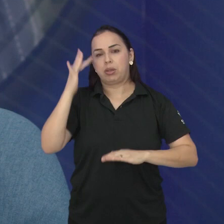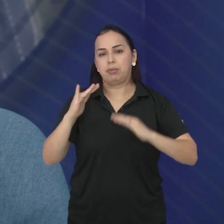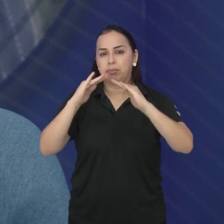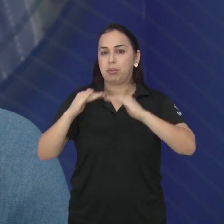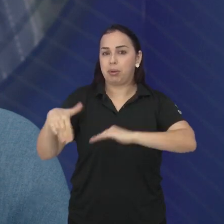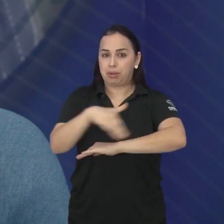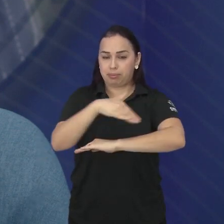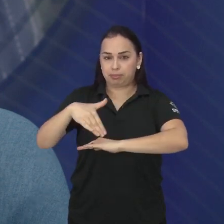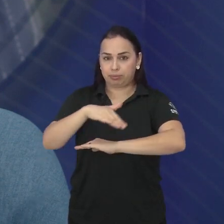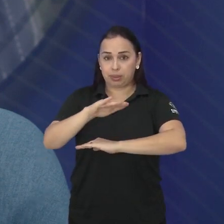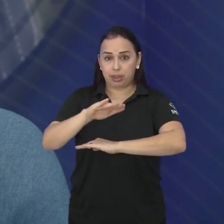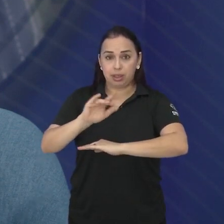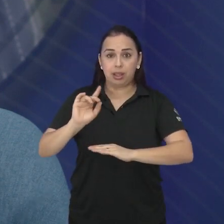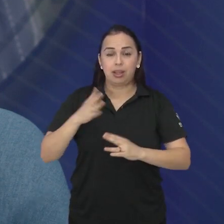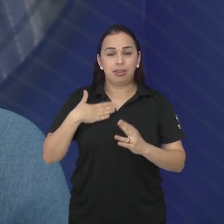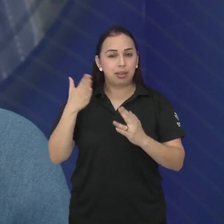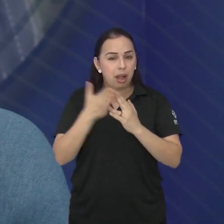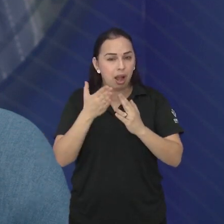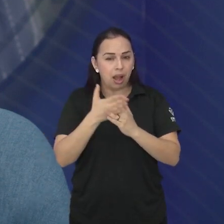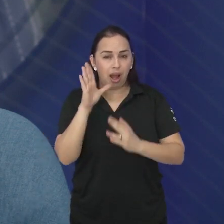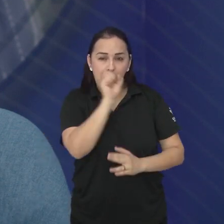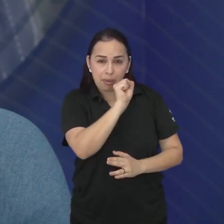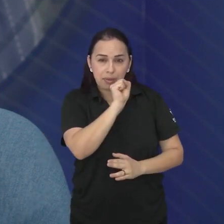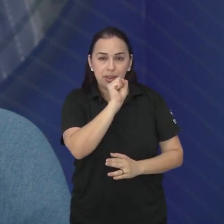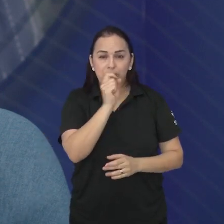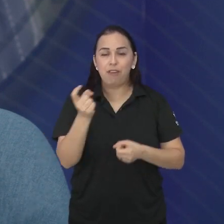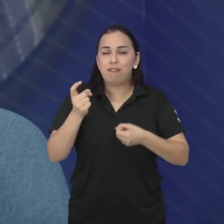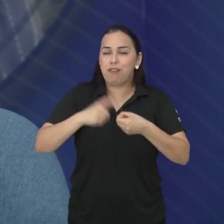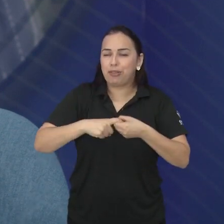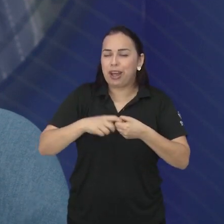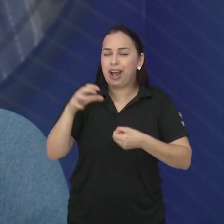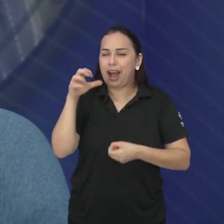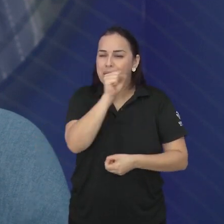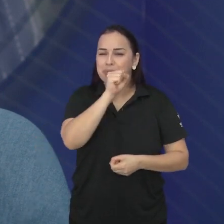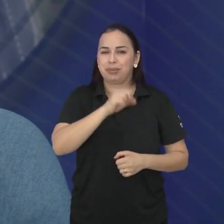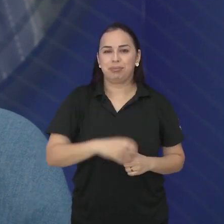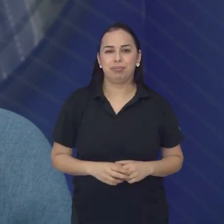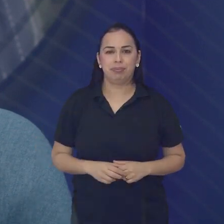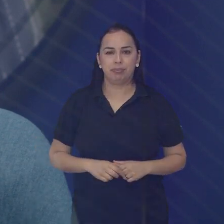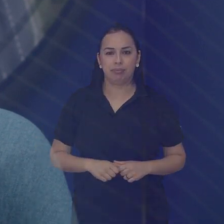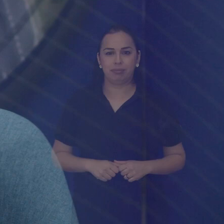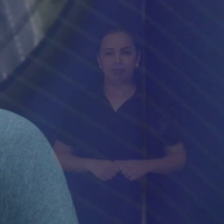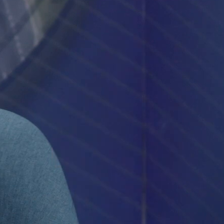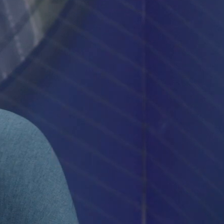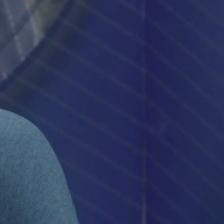de rua aqui no Diálogos da Cidade. Nós vamos para uma rápida pausa e voltamos já. Não sai daí.